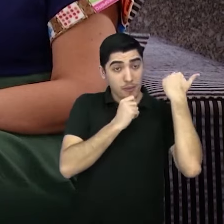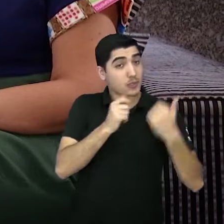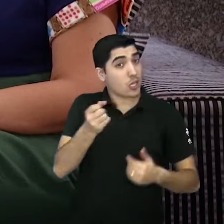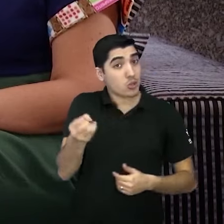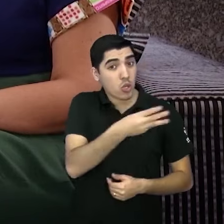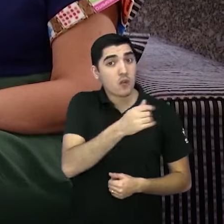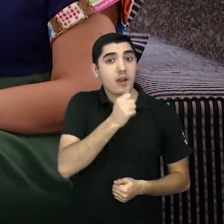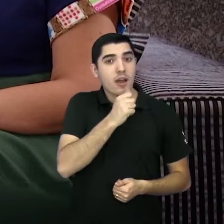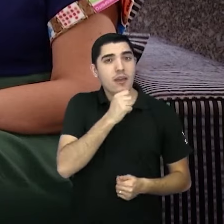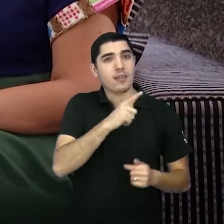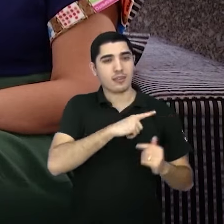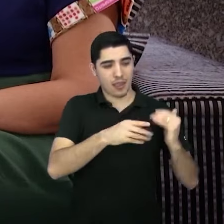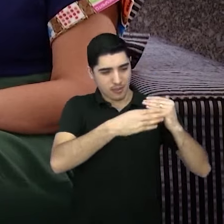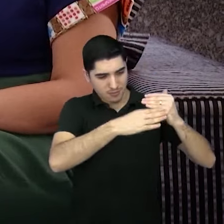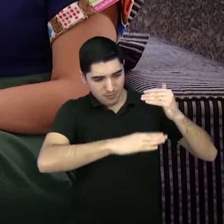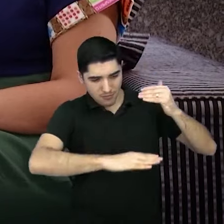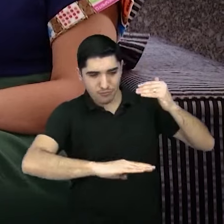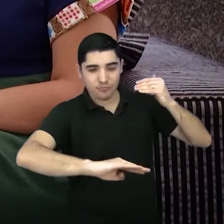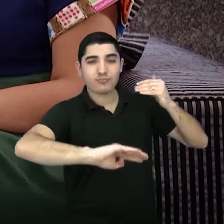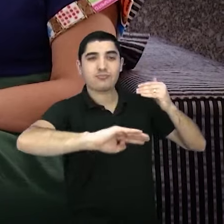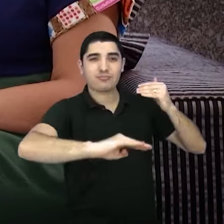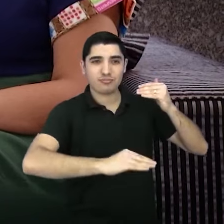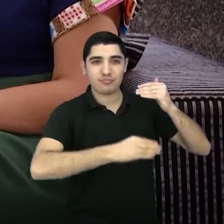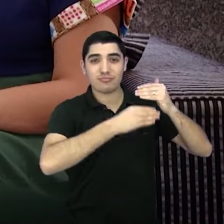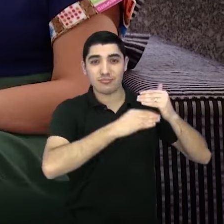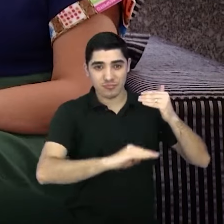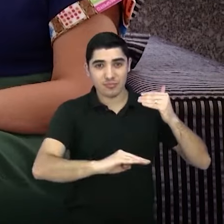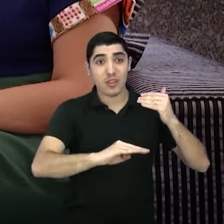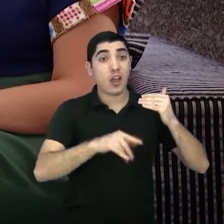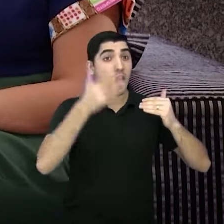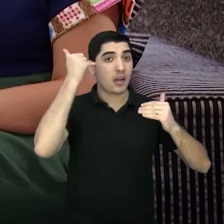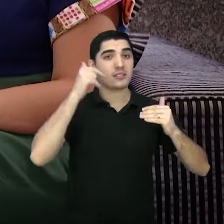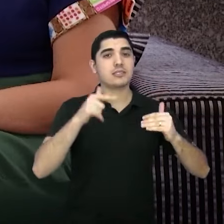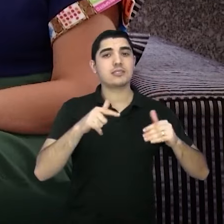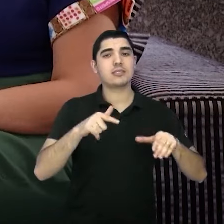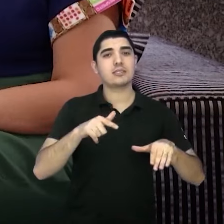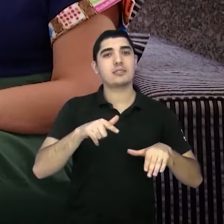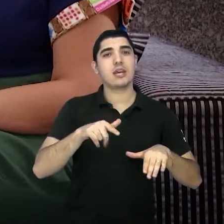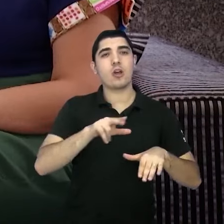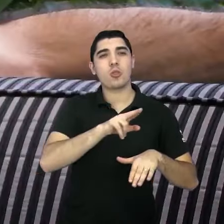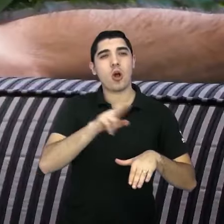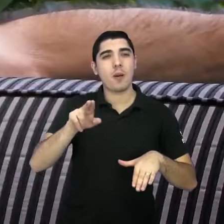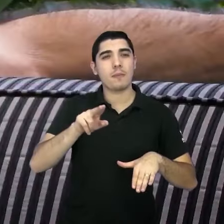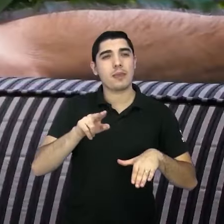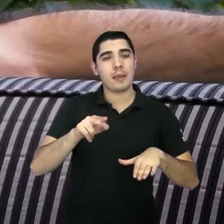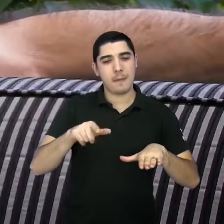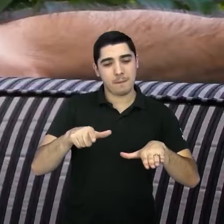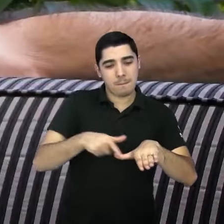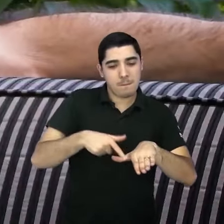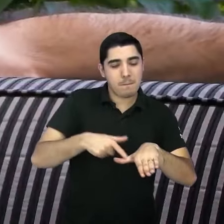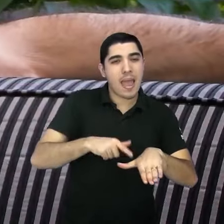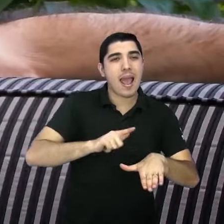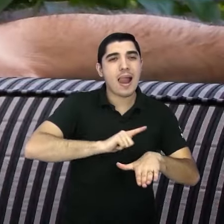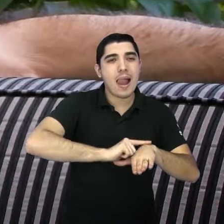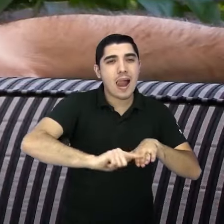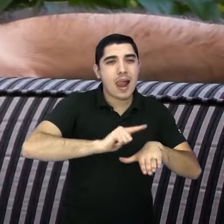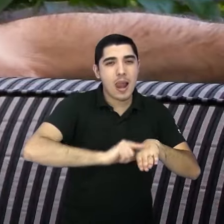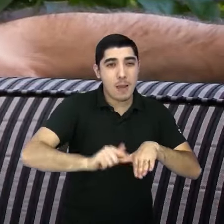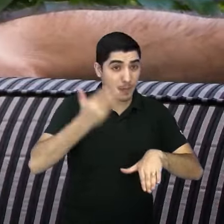aquela descida ali, e o canal agora era lava-pés, porque